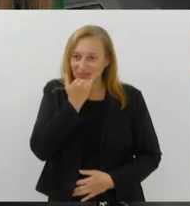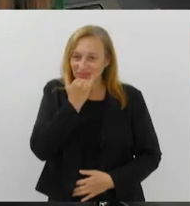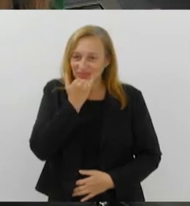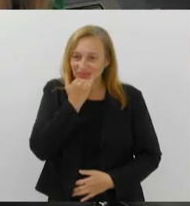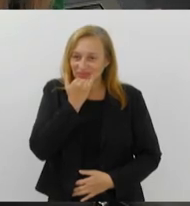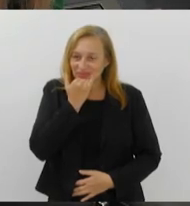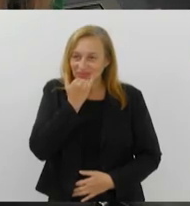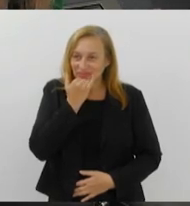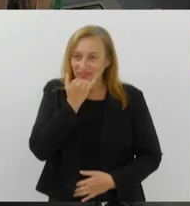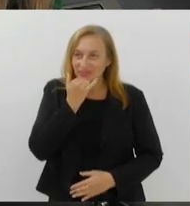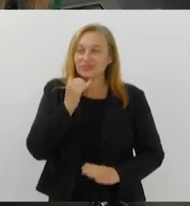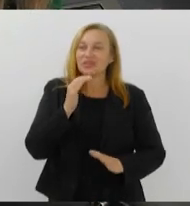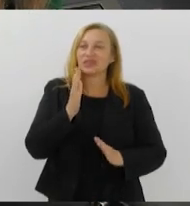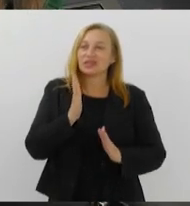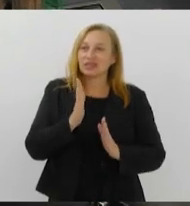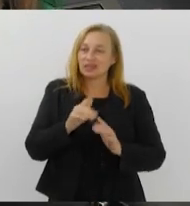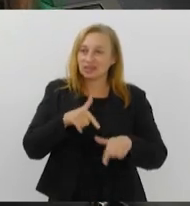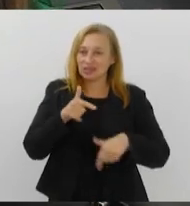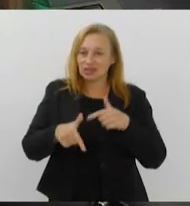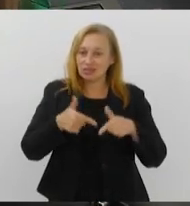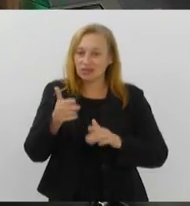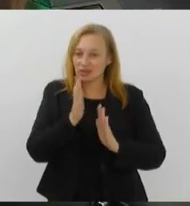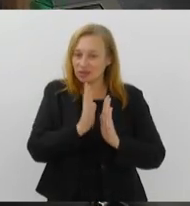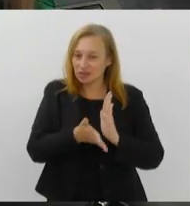A presidência chama os trabalhos à ordem.